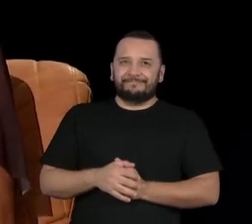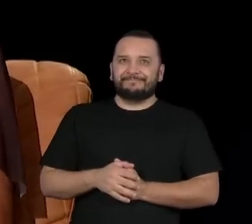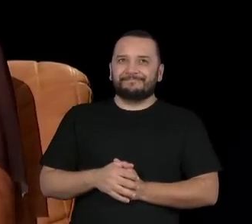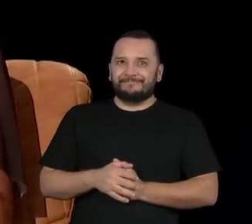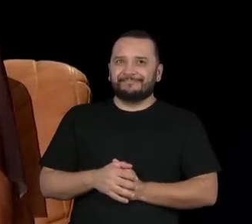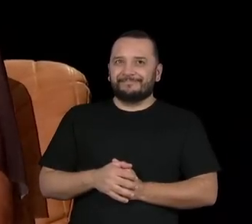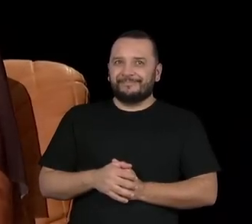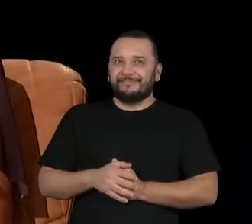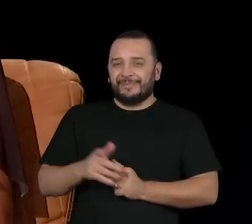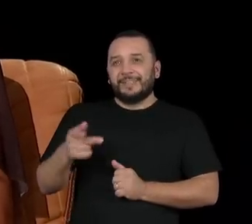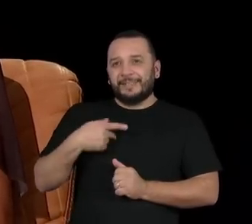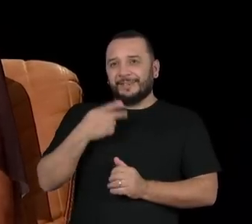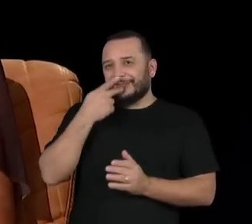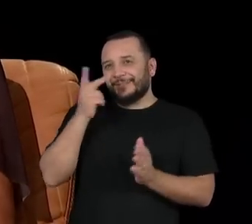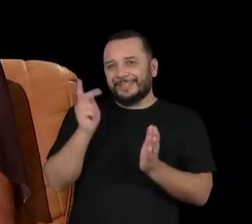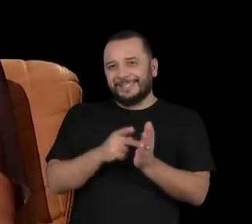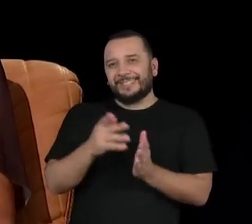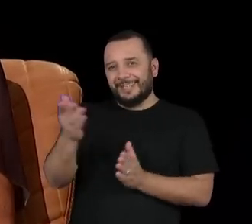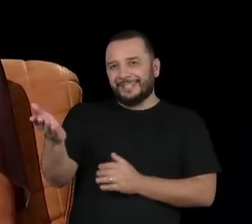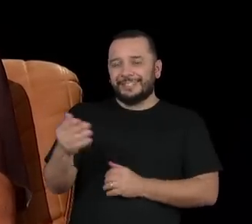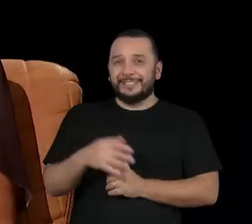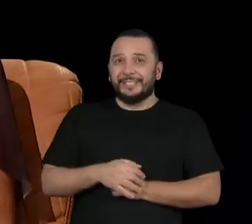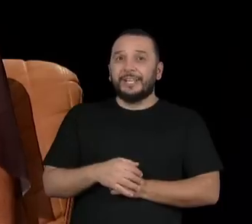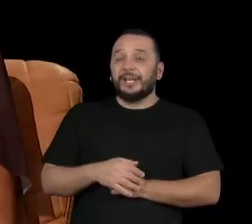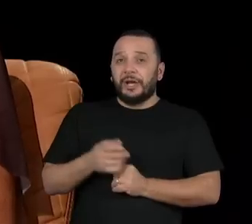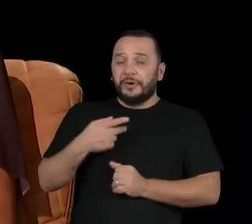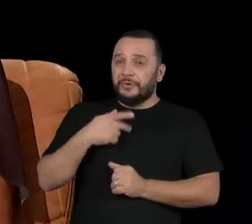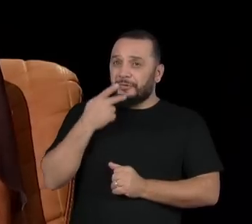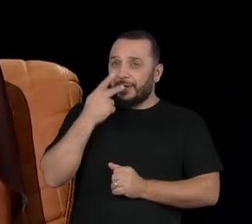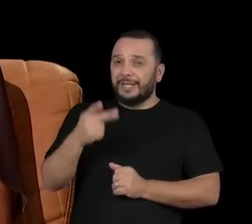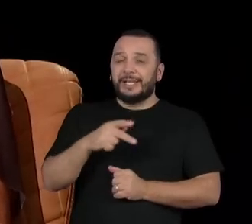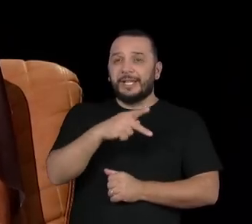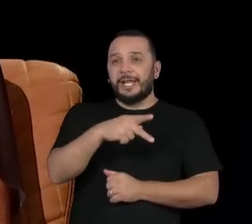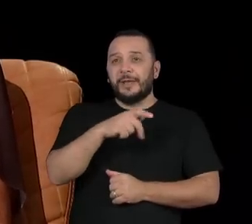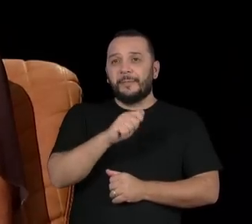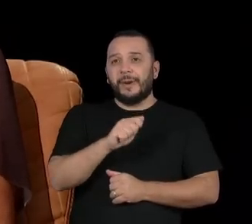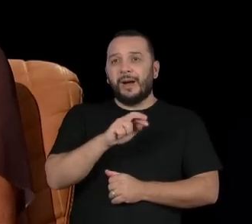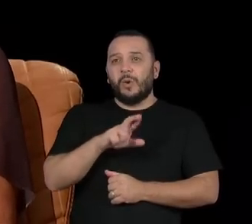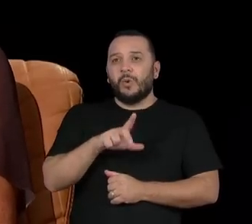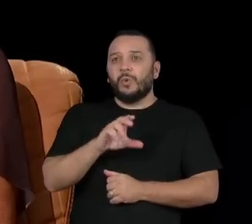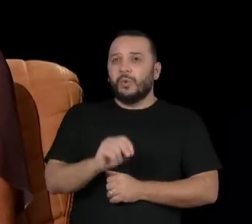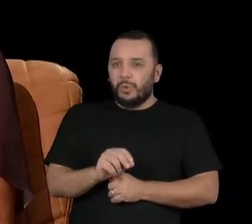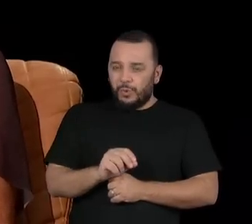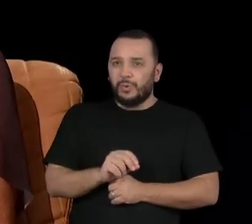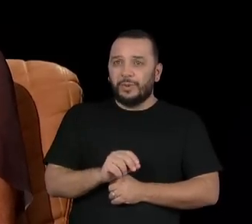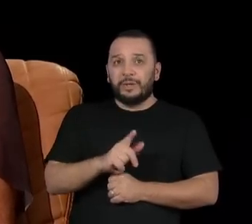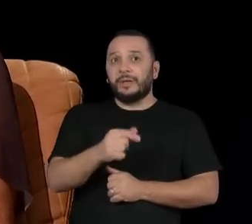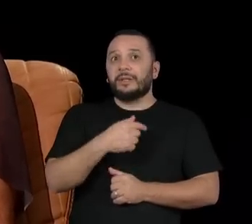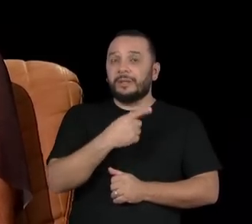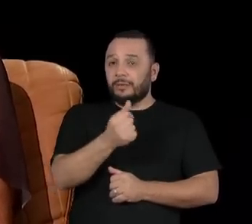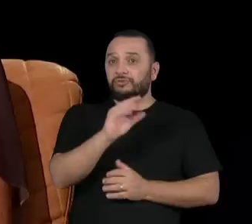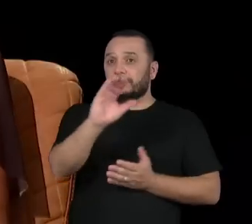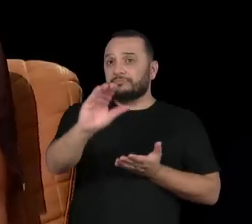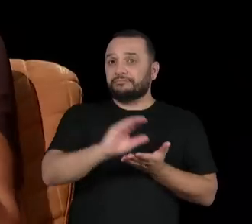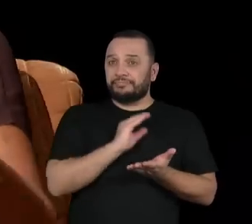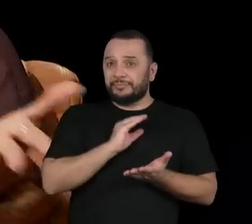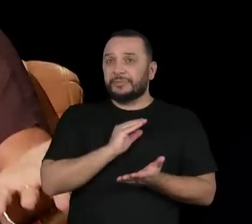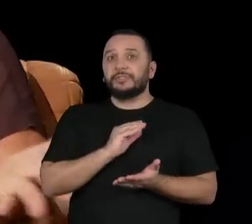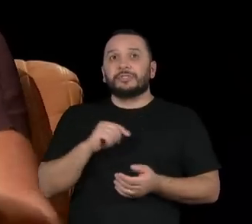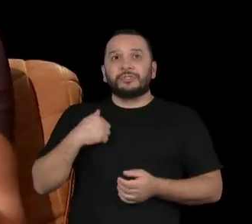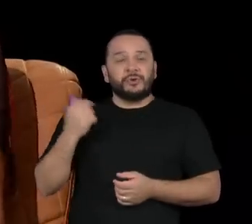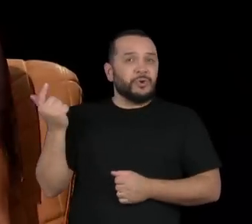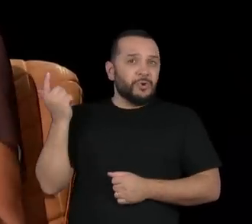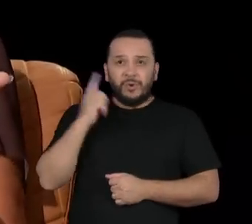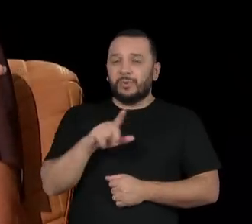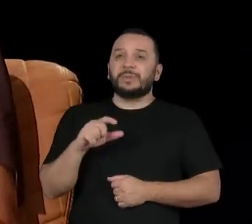E foi de fato verdade. Eu falei isso para o Paulo Pimentel. E ele deu um dinheiro enorme. E a gente